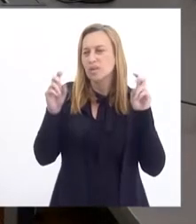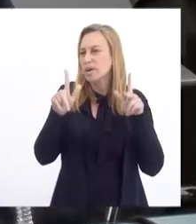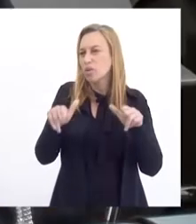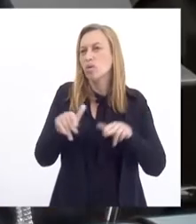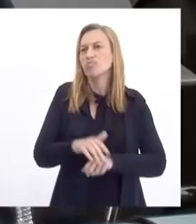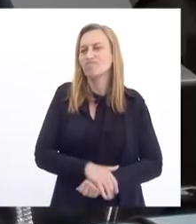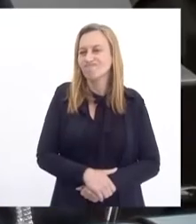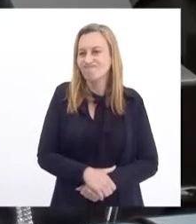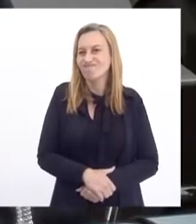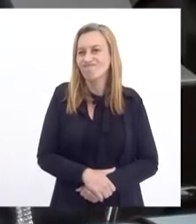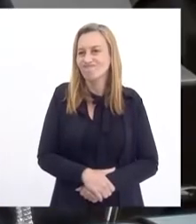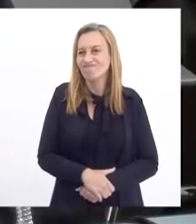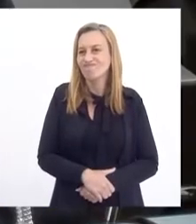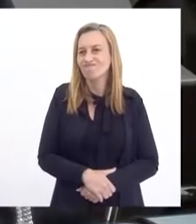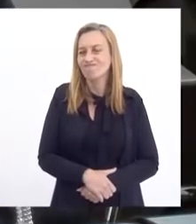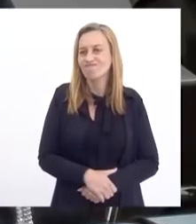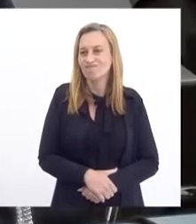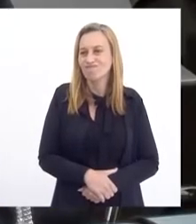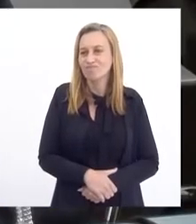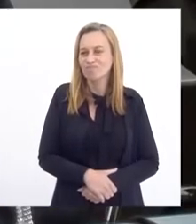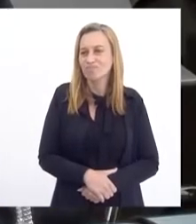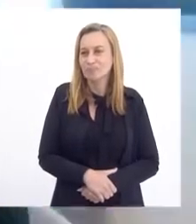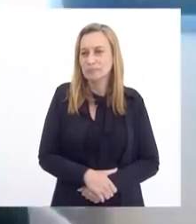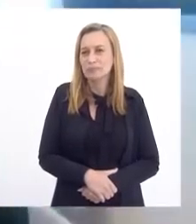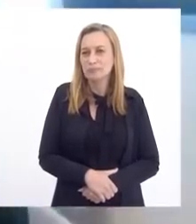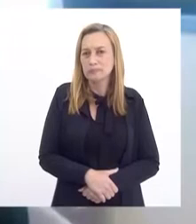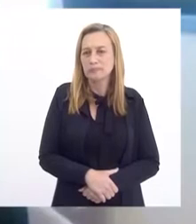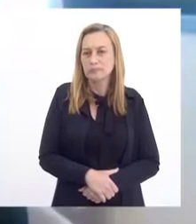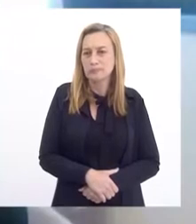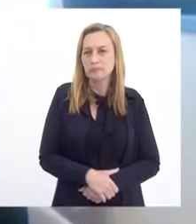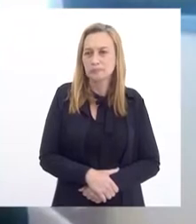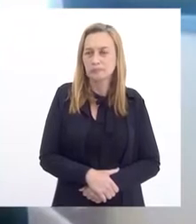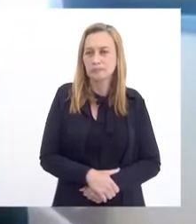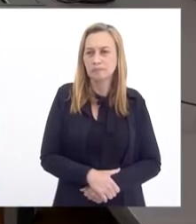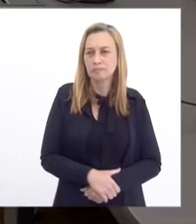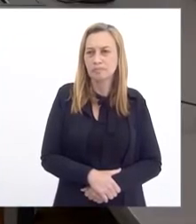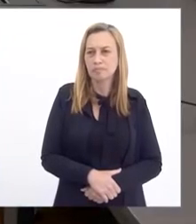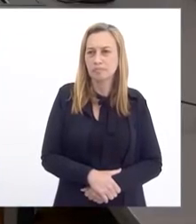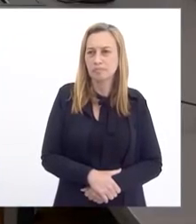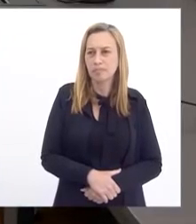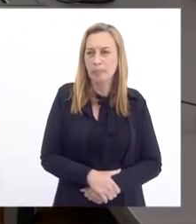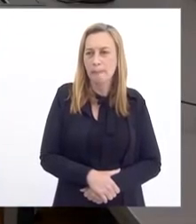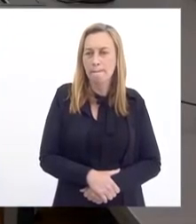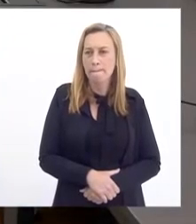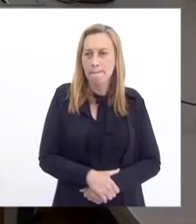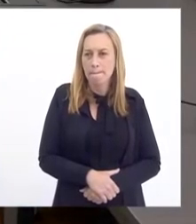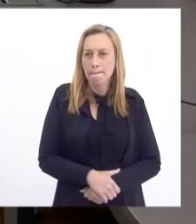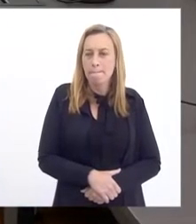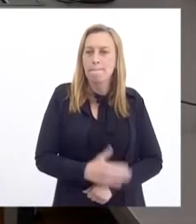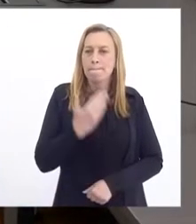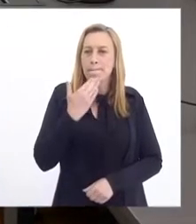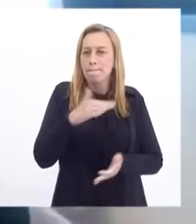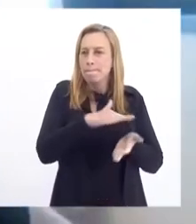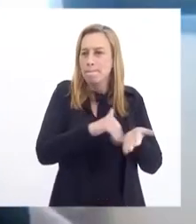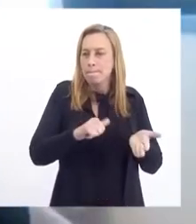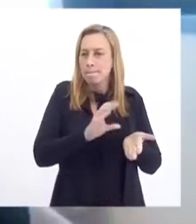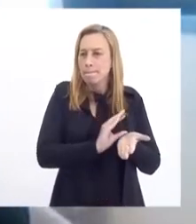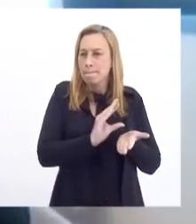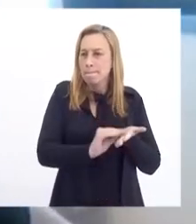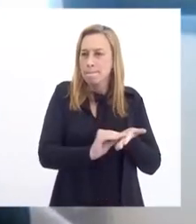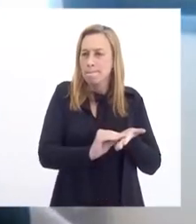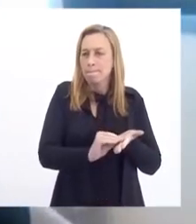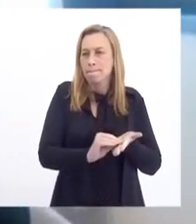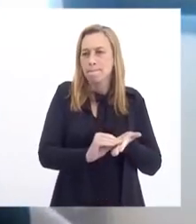o tema é o mesmo. Deveria alterar essa alterar a lei anterior. Hã? Pede retirada de pauta, Márcio